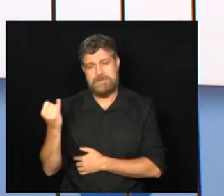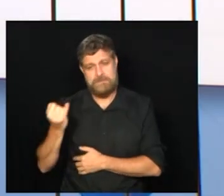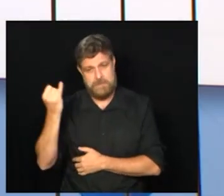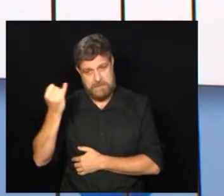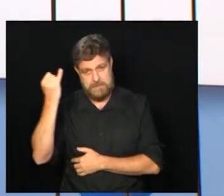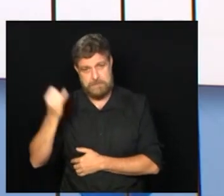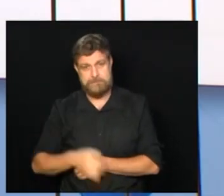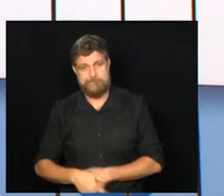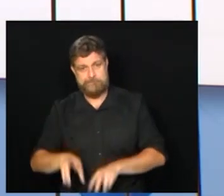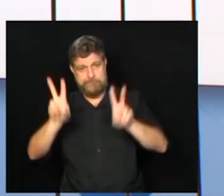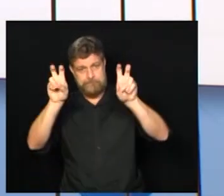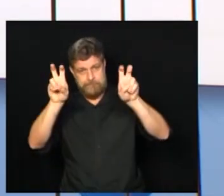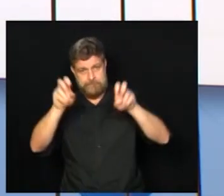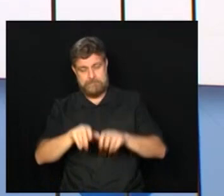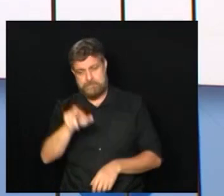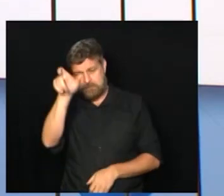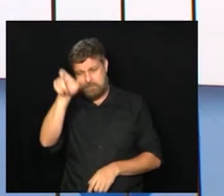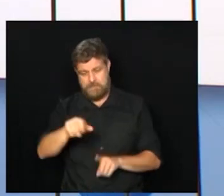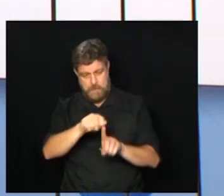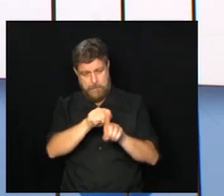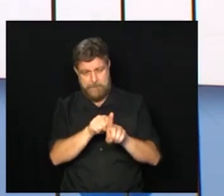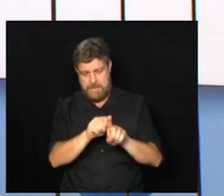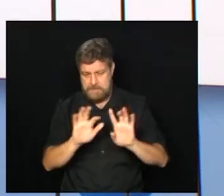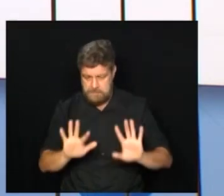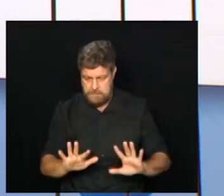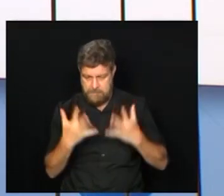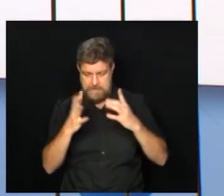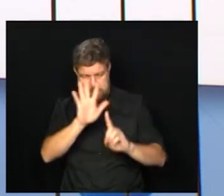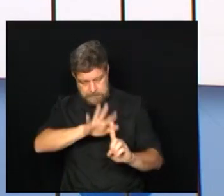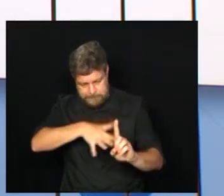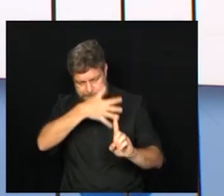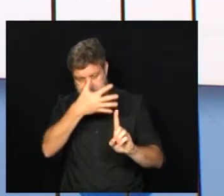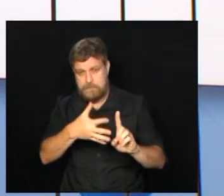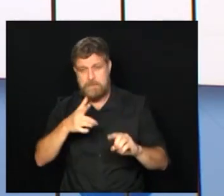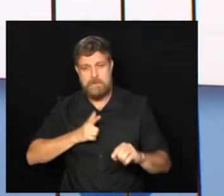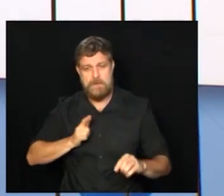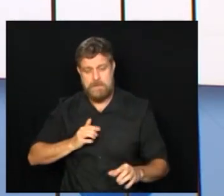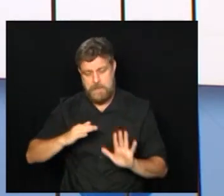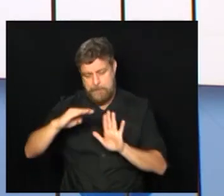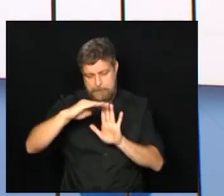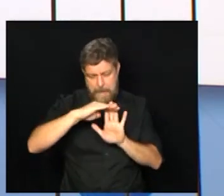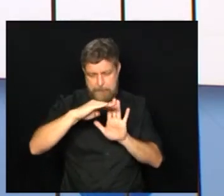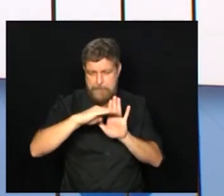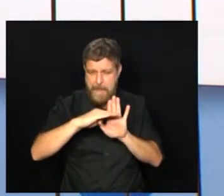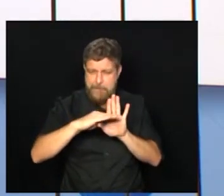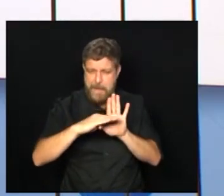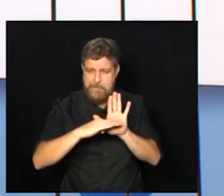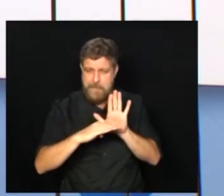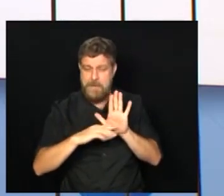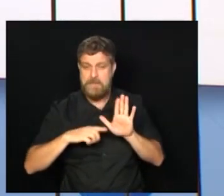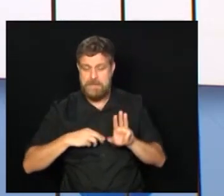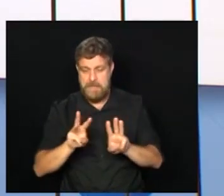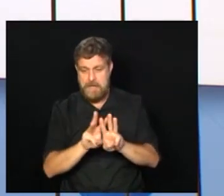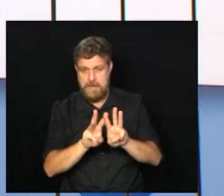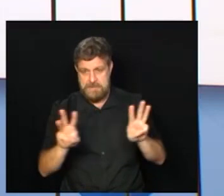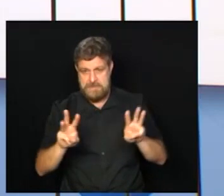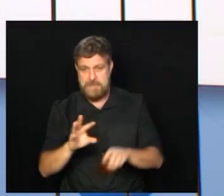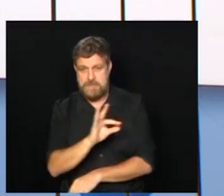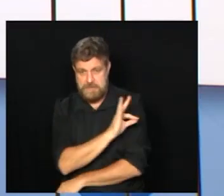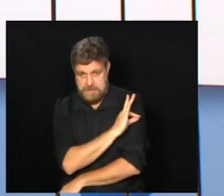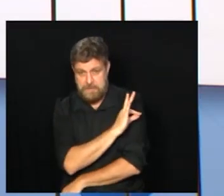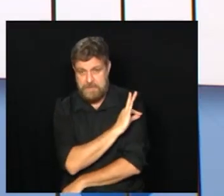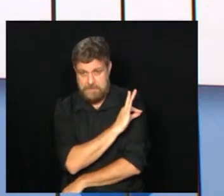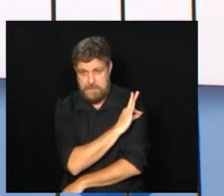importância desse mês e dessa comemoração. A gente tem ali toda a programação no site da Prefeitura